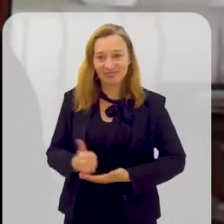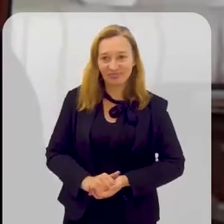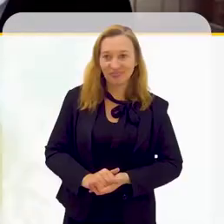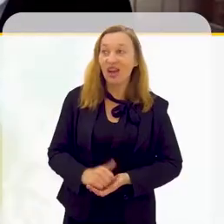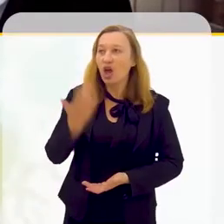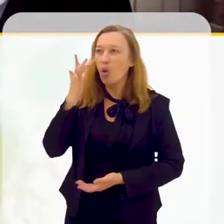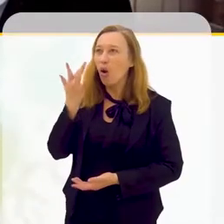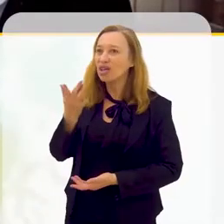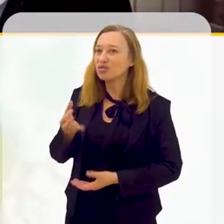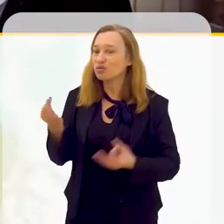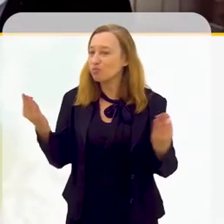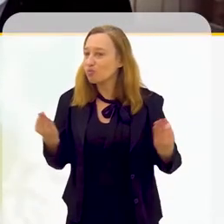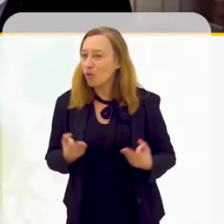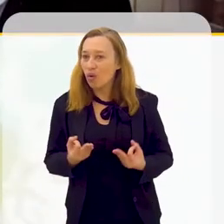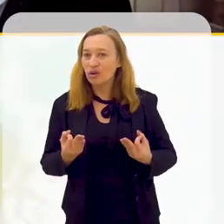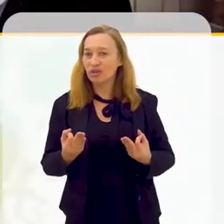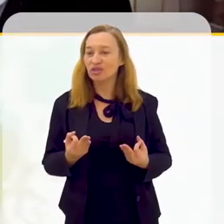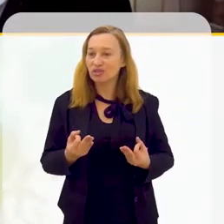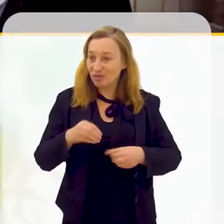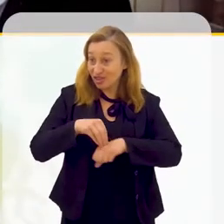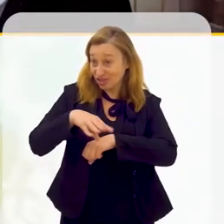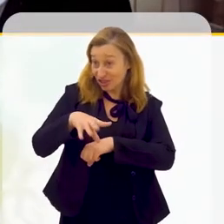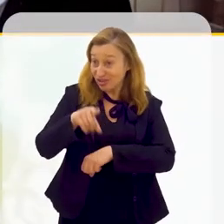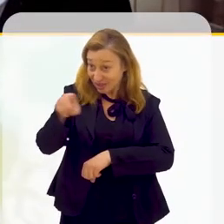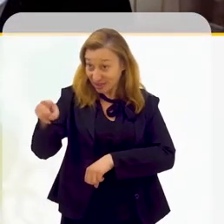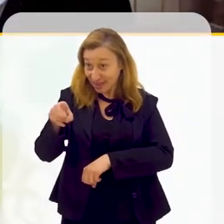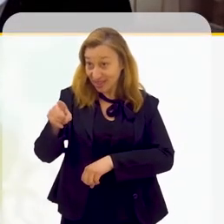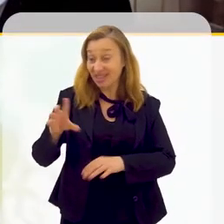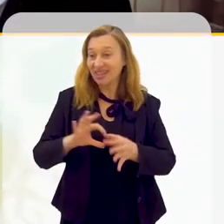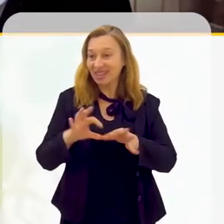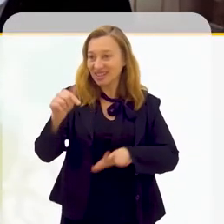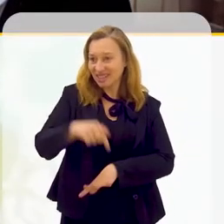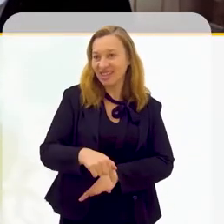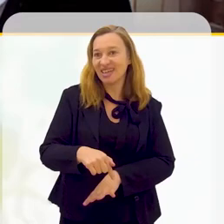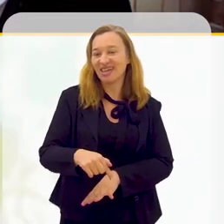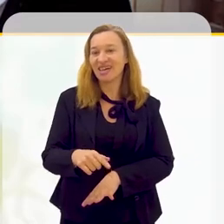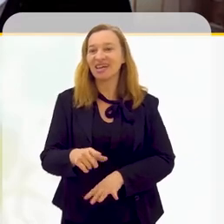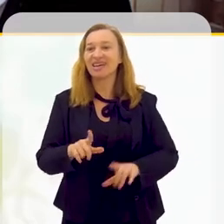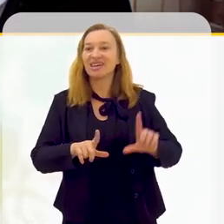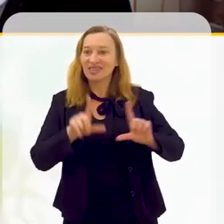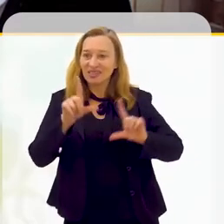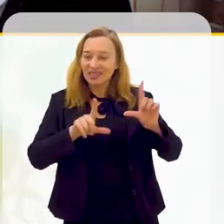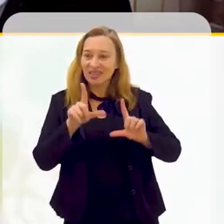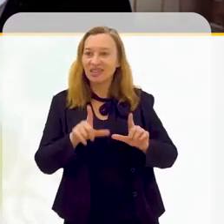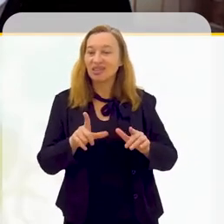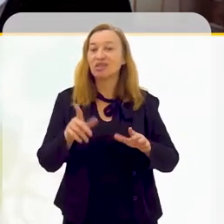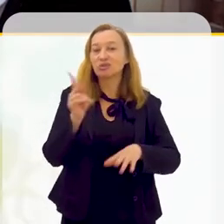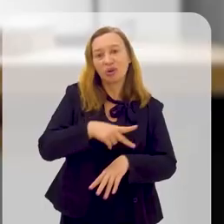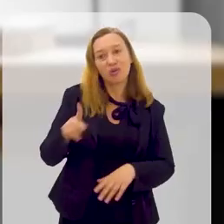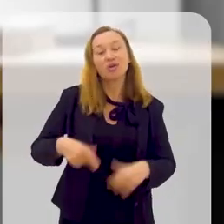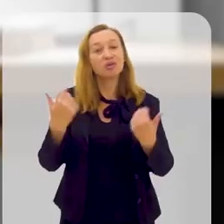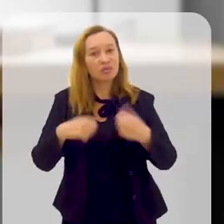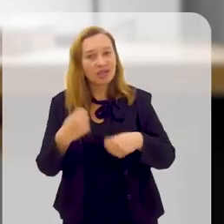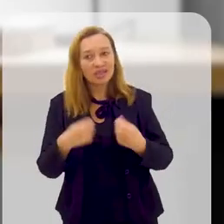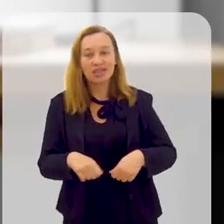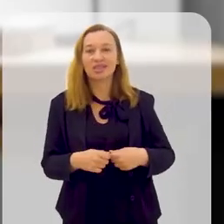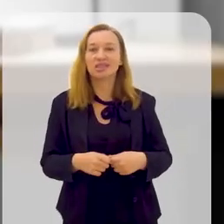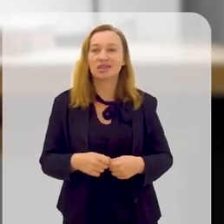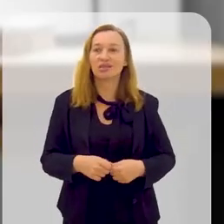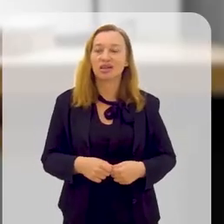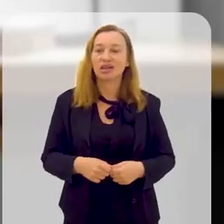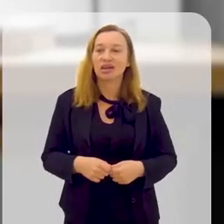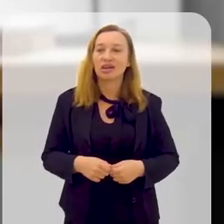compreender eu acho que foi uma ótima dica é uma ótima dica que você deixa aqui no programa para os professores que